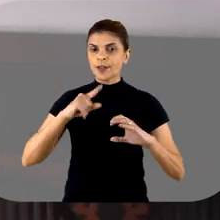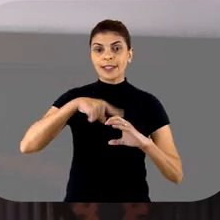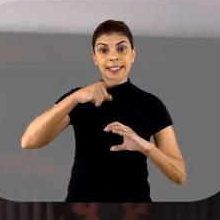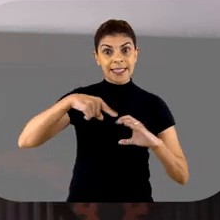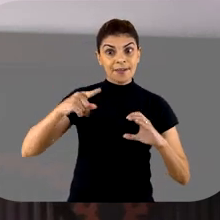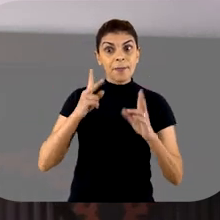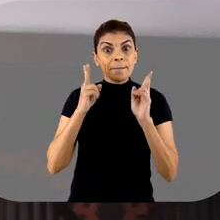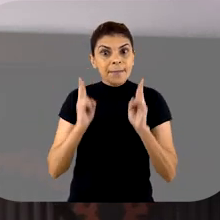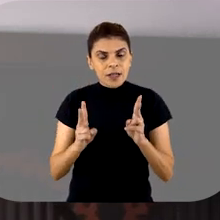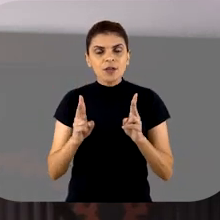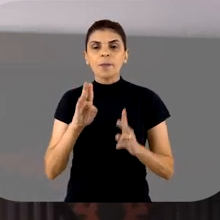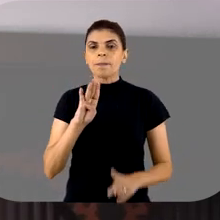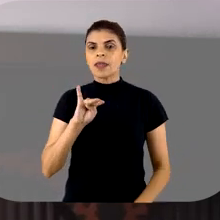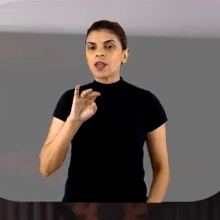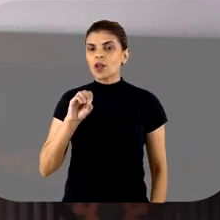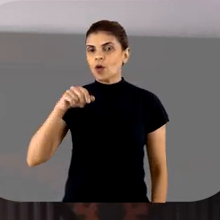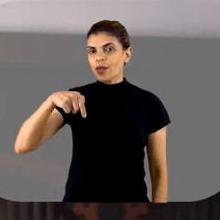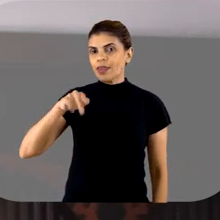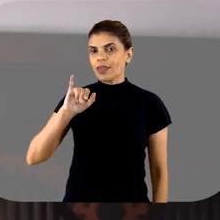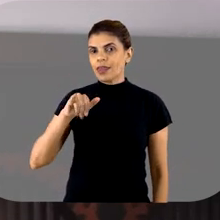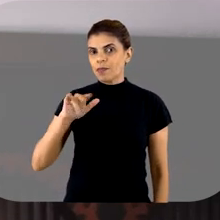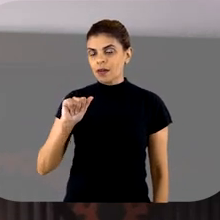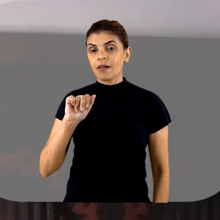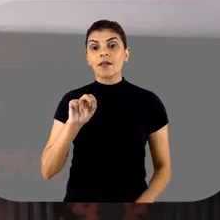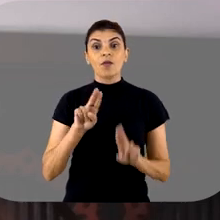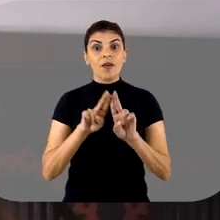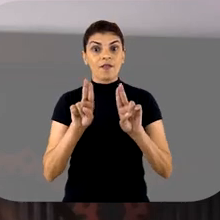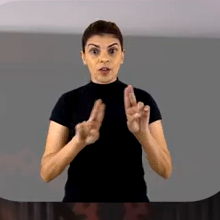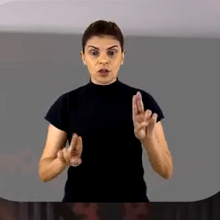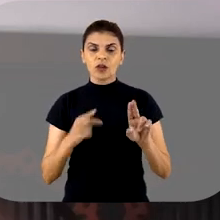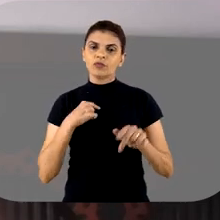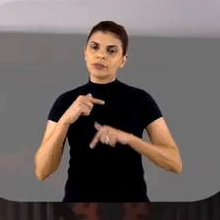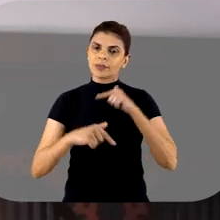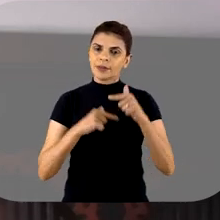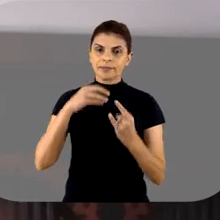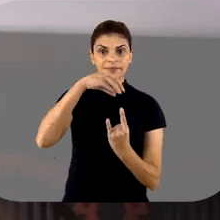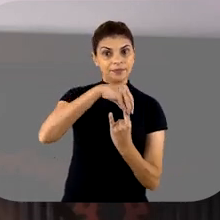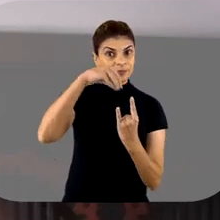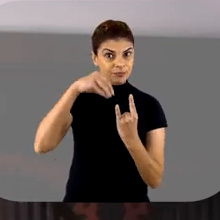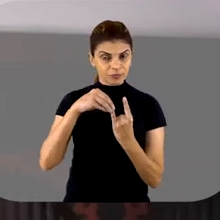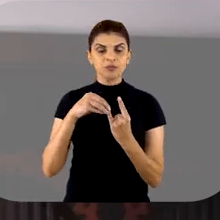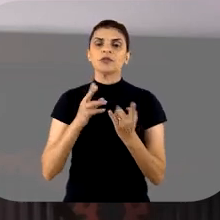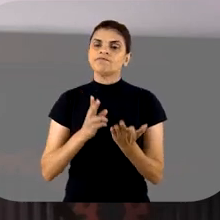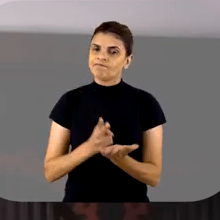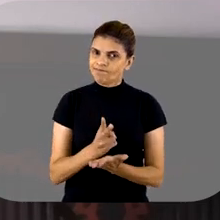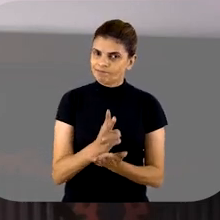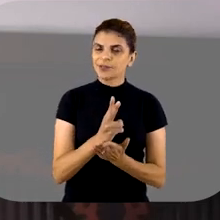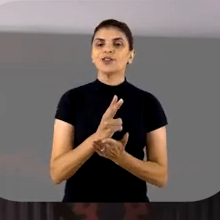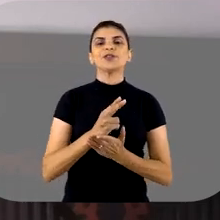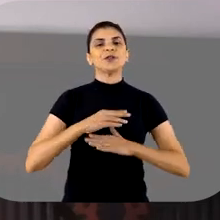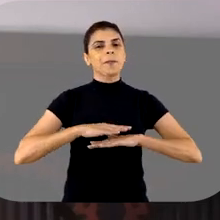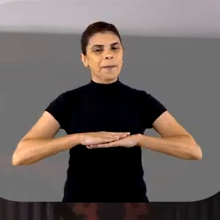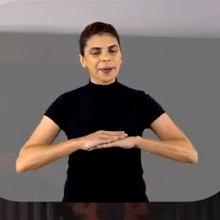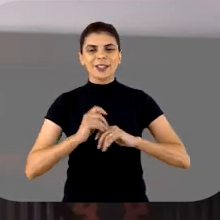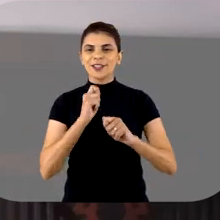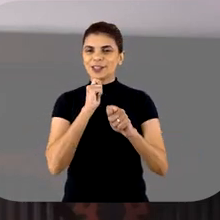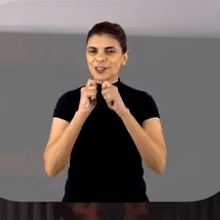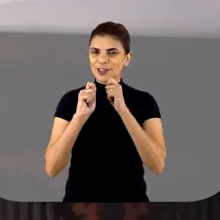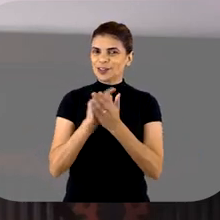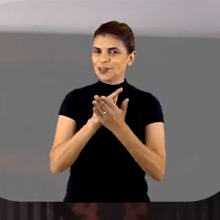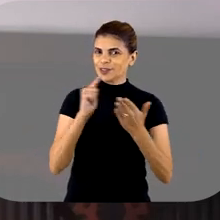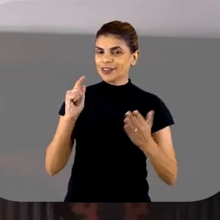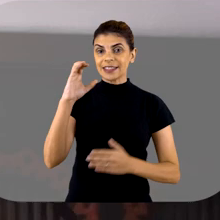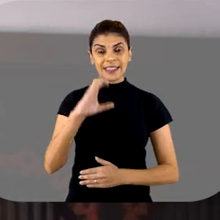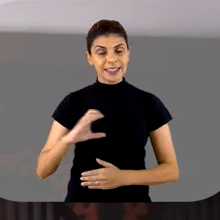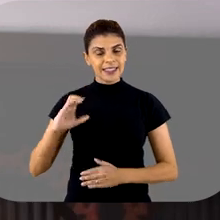aí na Bioquímica Médica da UFRJ e atualmente eu trabalho na Fundação Oswaldo Cruz. Continuo sendo jornalista de ciência, mas também trabalho na